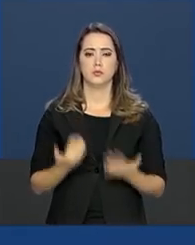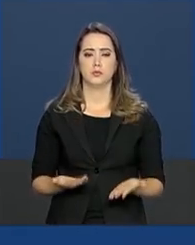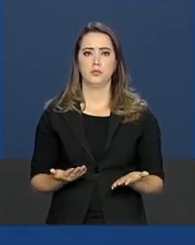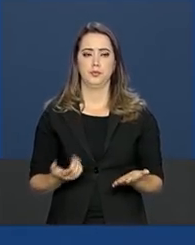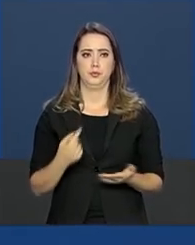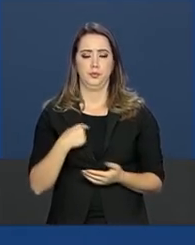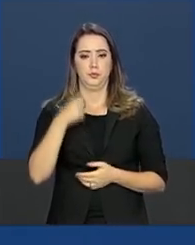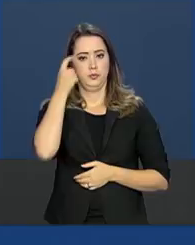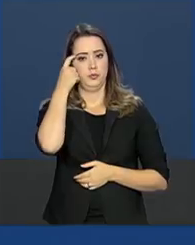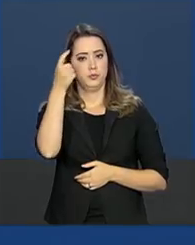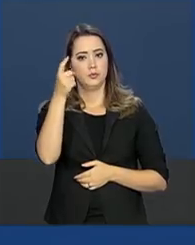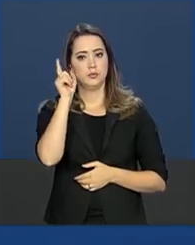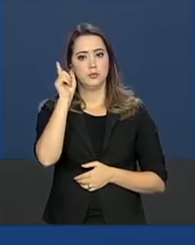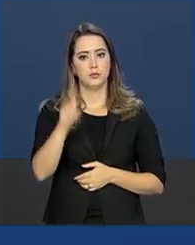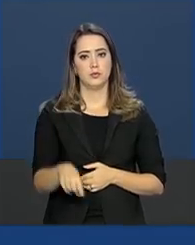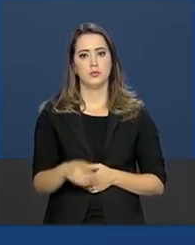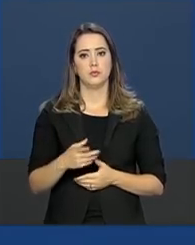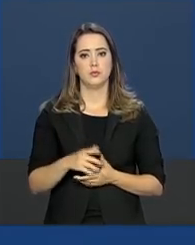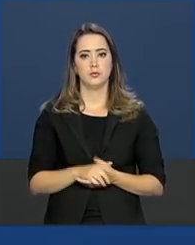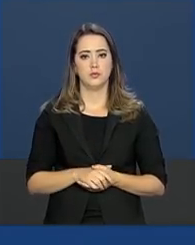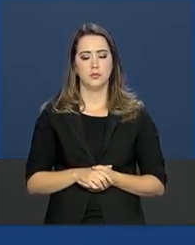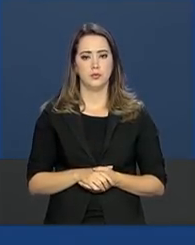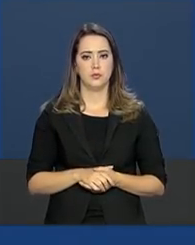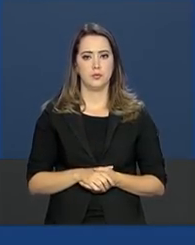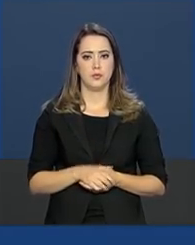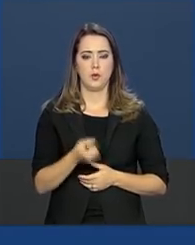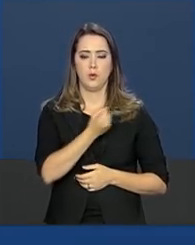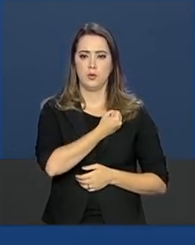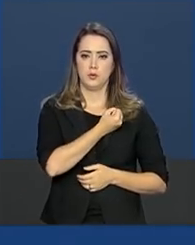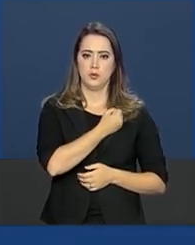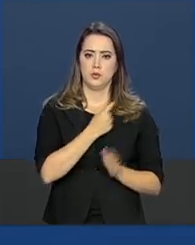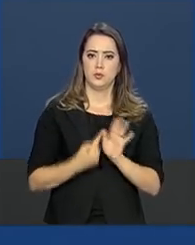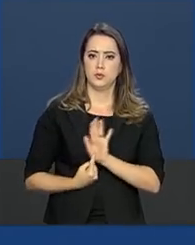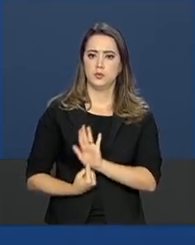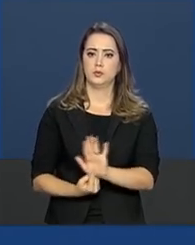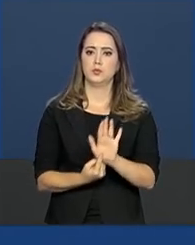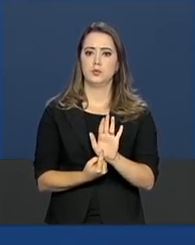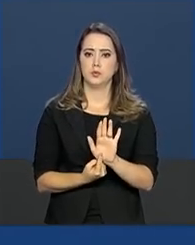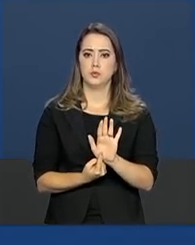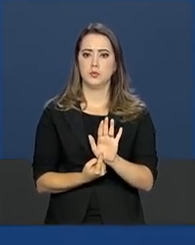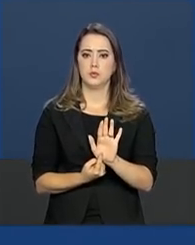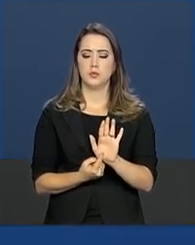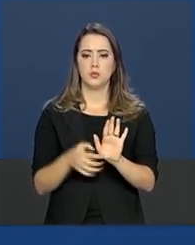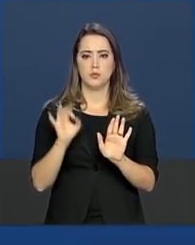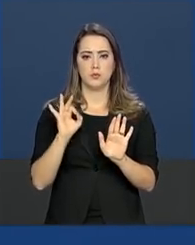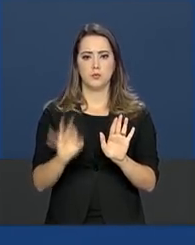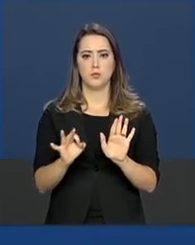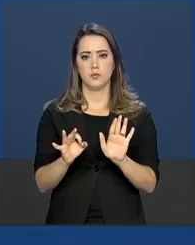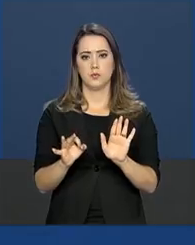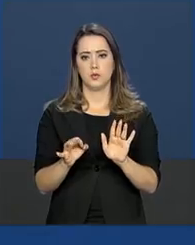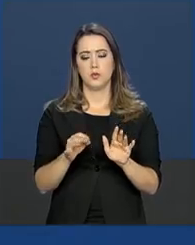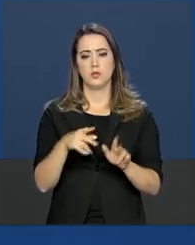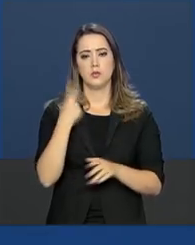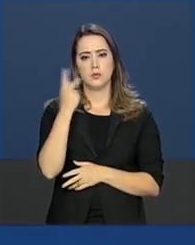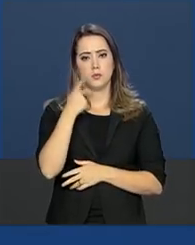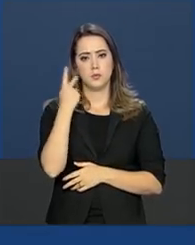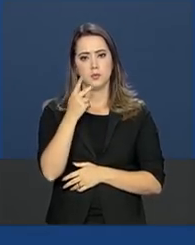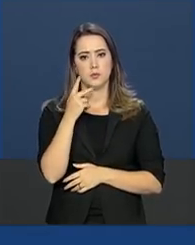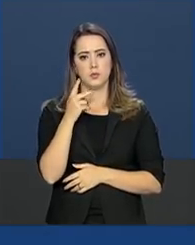eu percebo que os números, né, mostram o acerto dessa